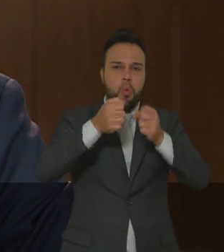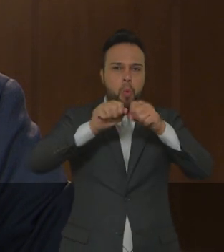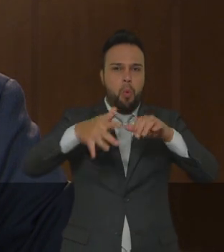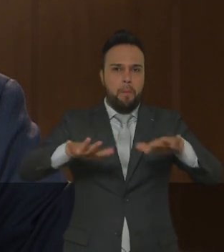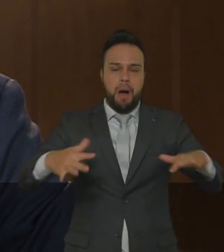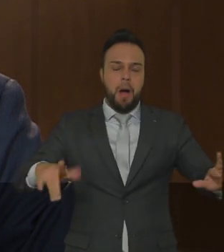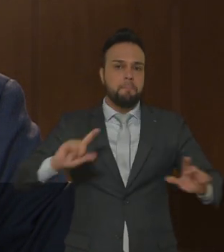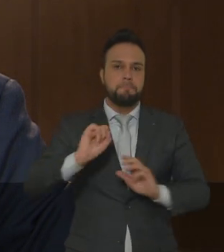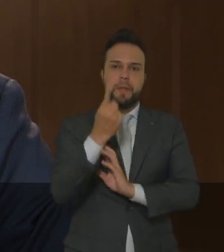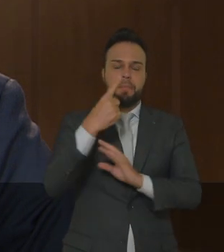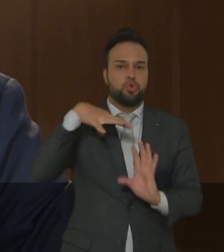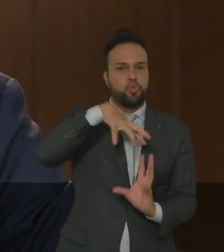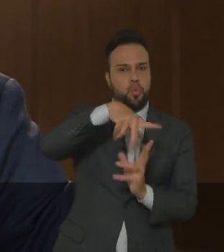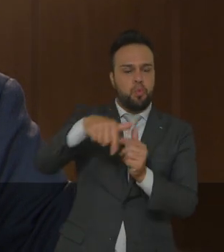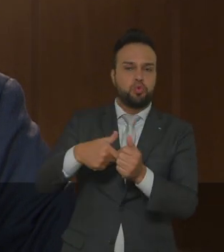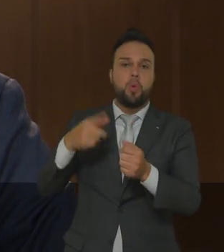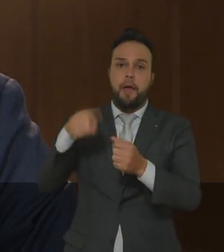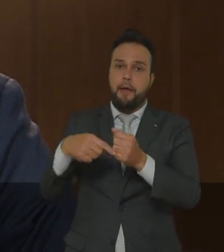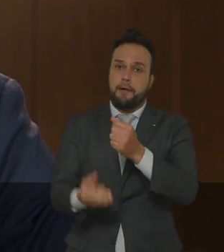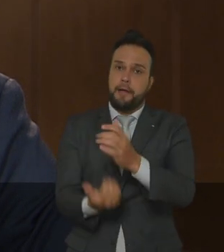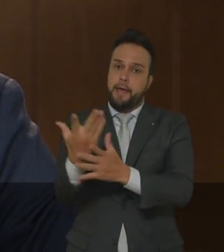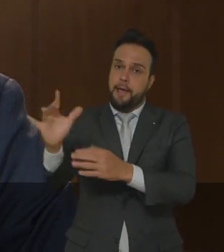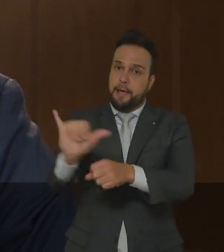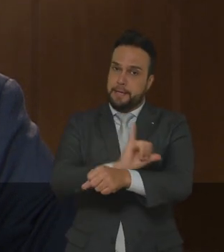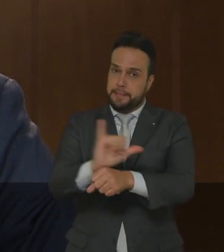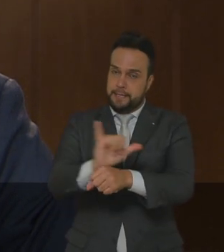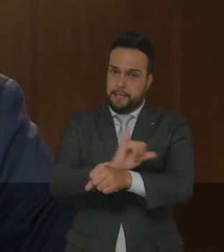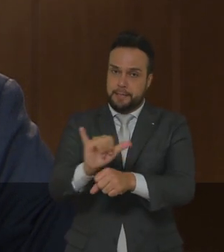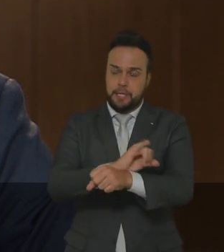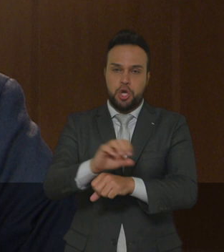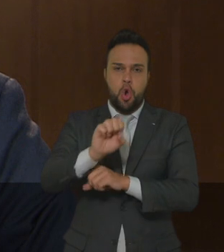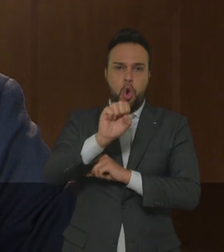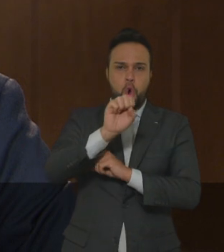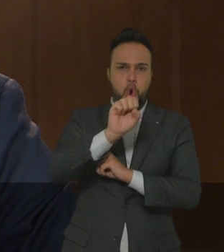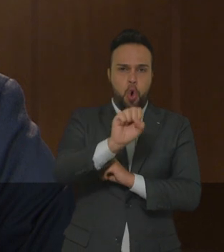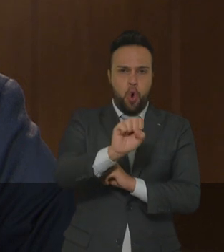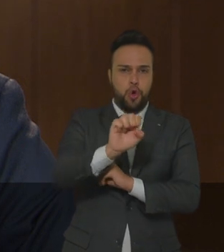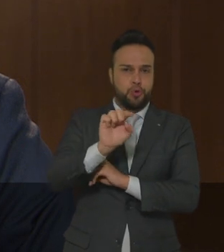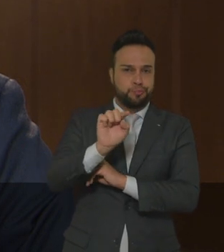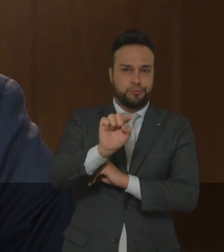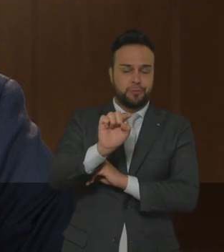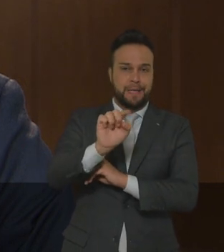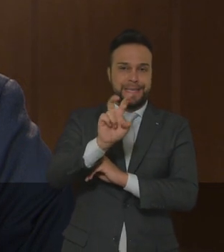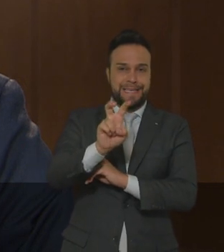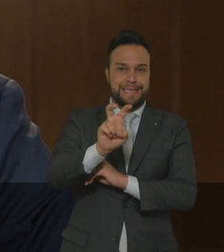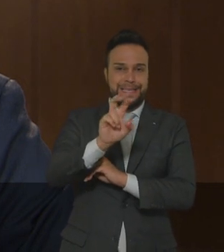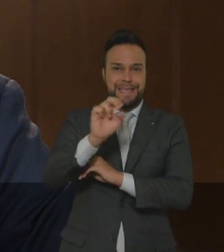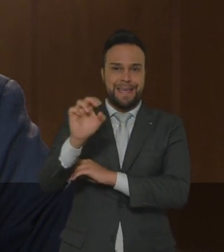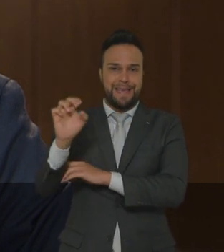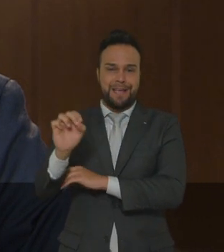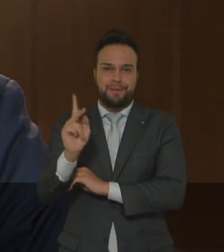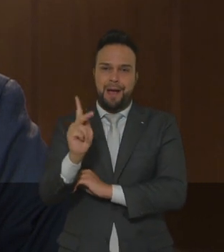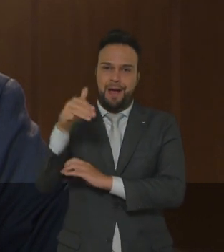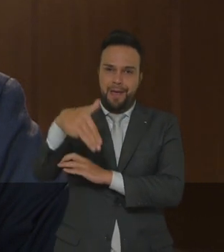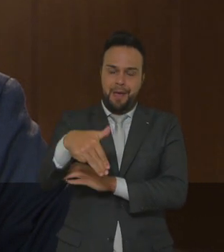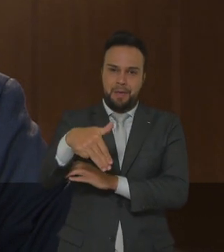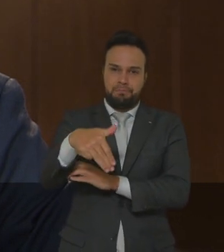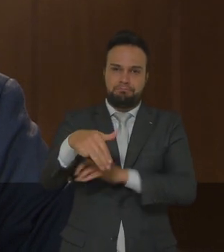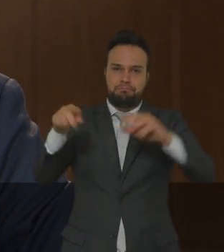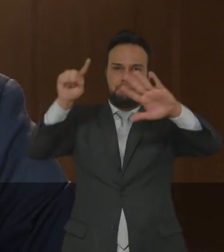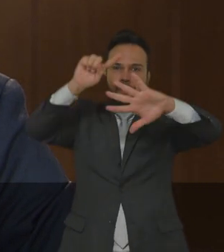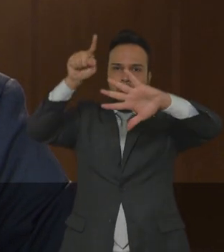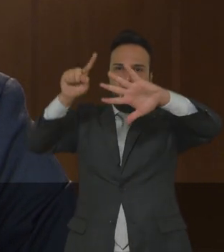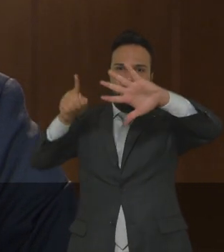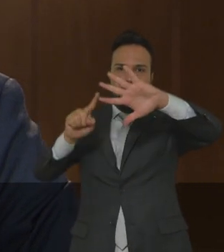primeiros a ser lançado eu queria uma estratégia para os nossos 8.500 km de costa